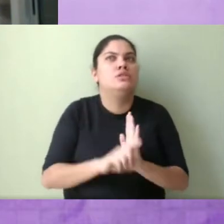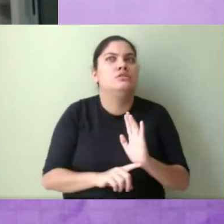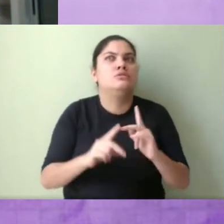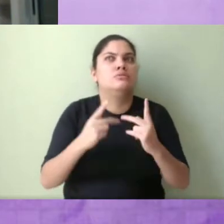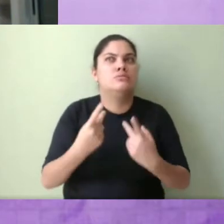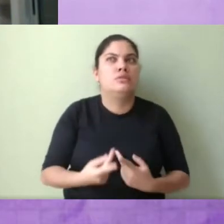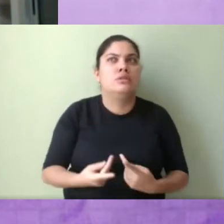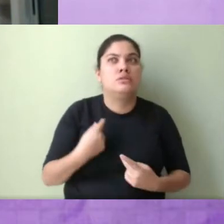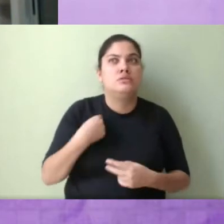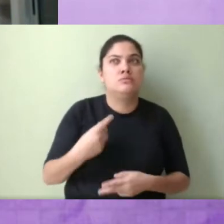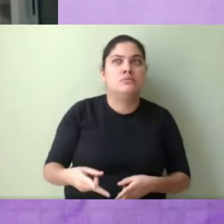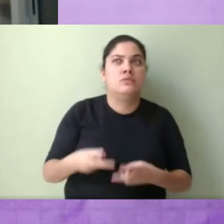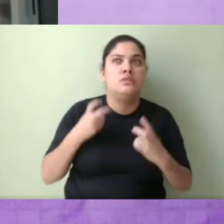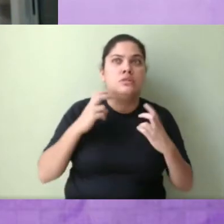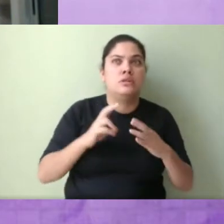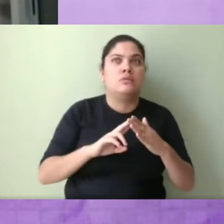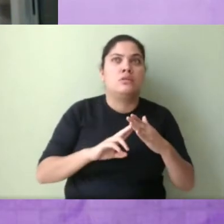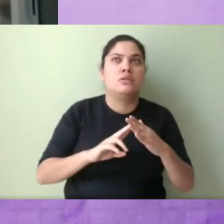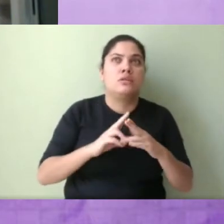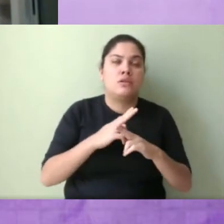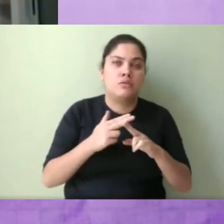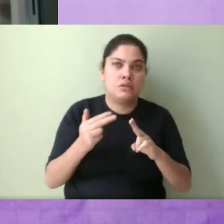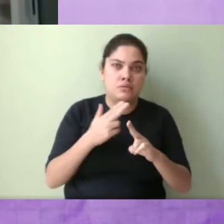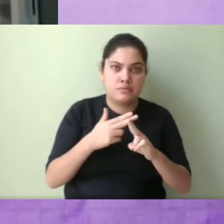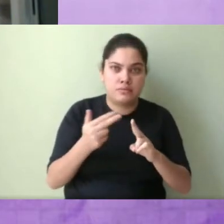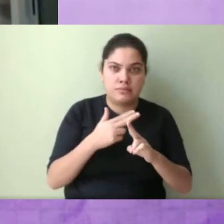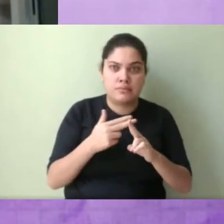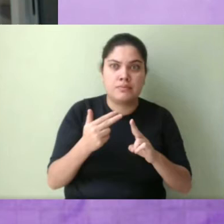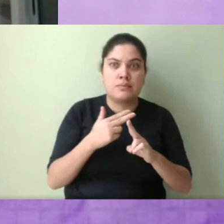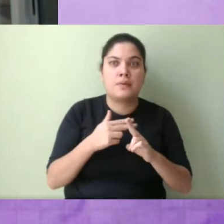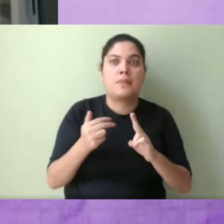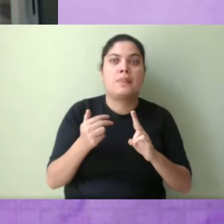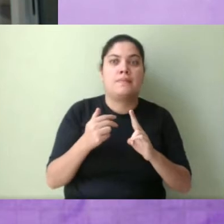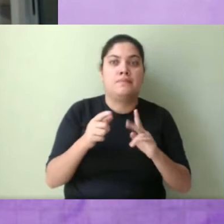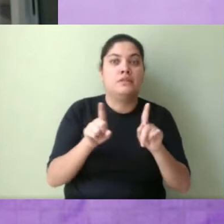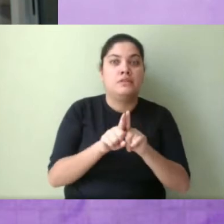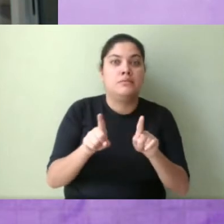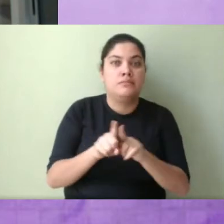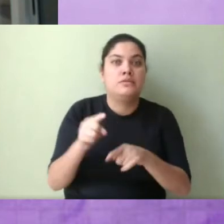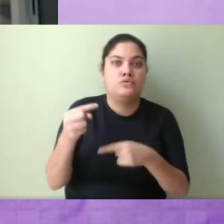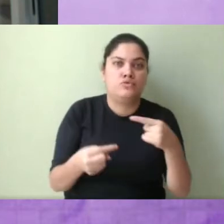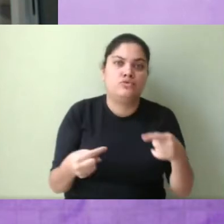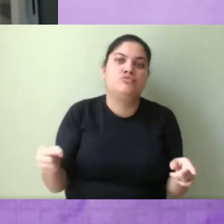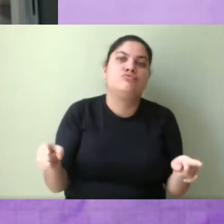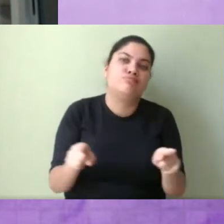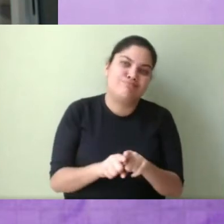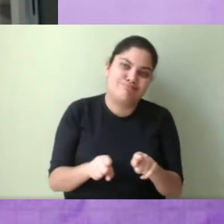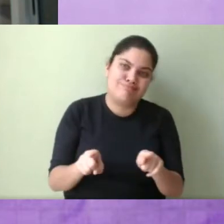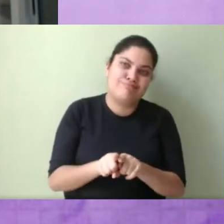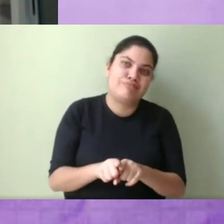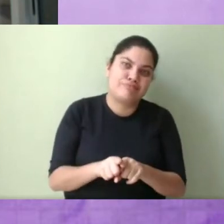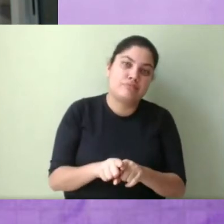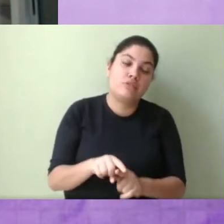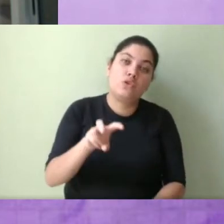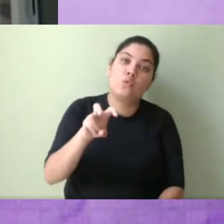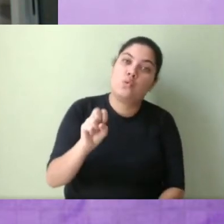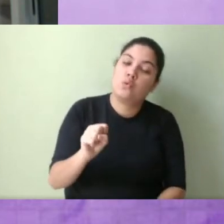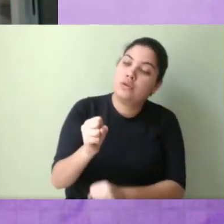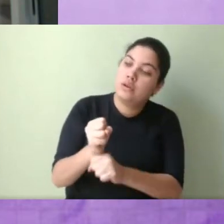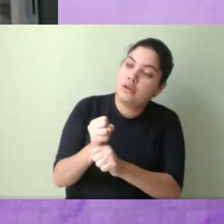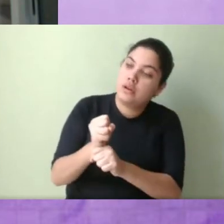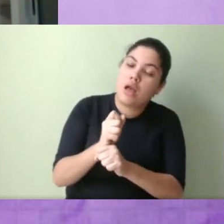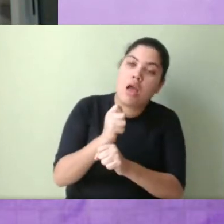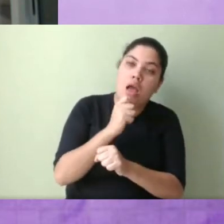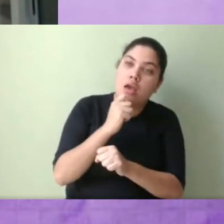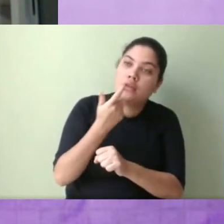na abertura do IFB e eu fui na abertura da UNB, né? Então, fortalecendo essa questão da presença